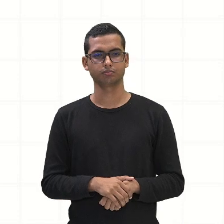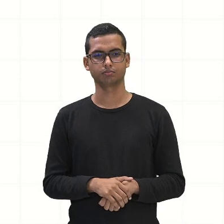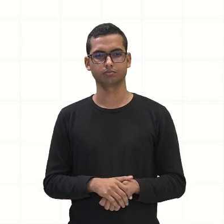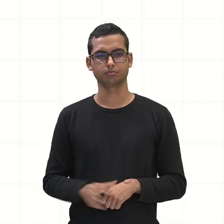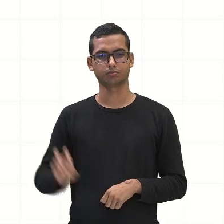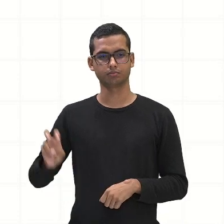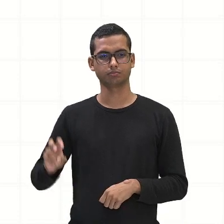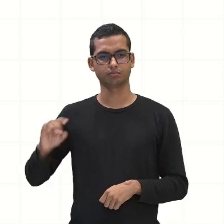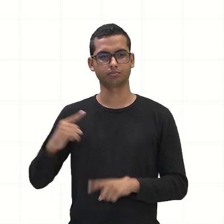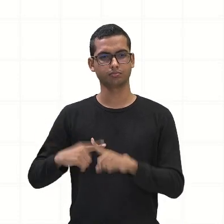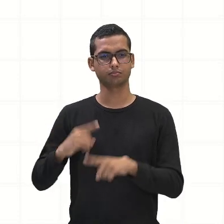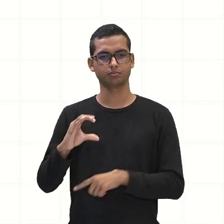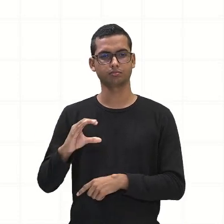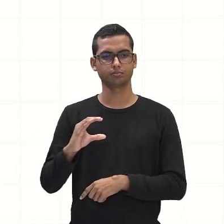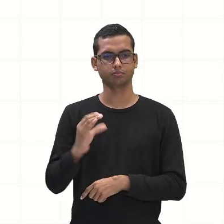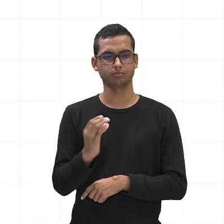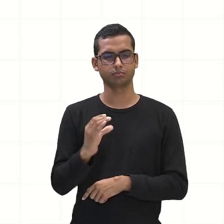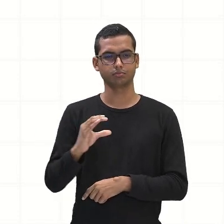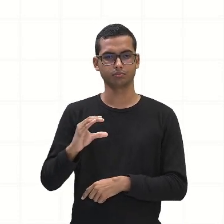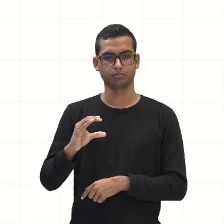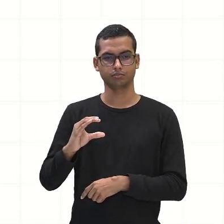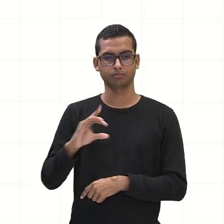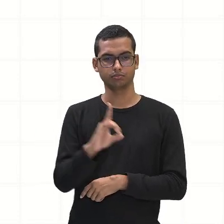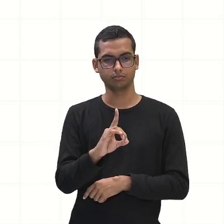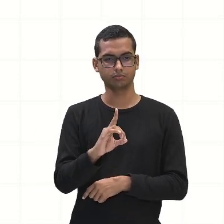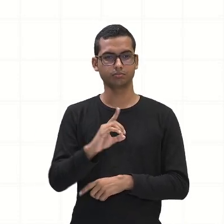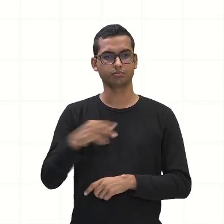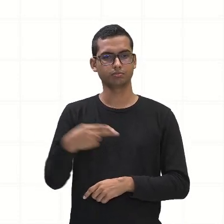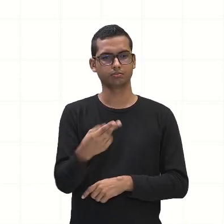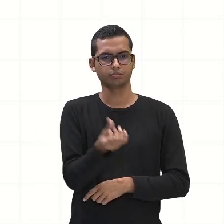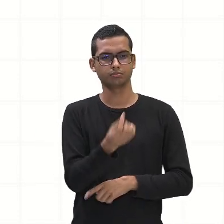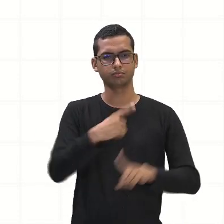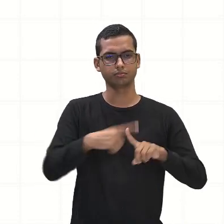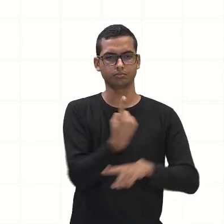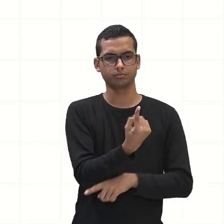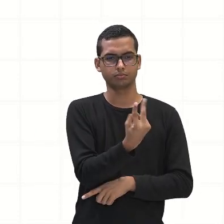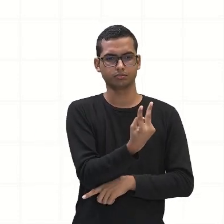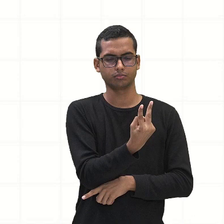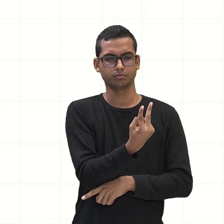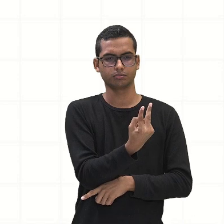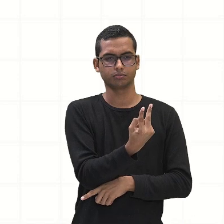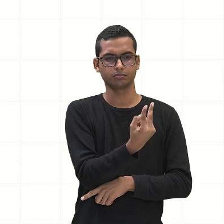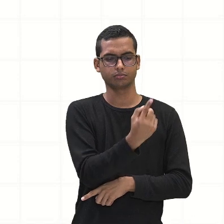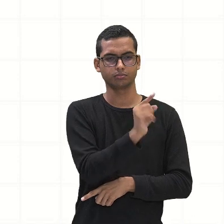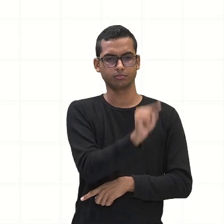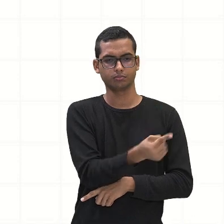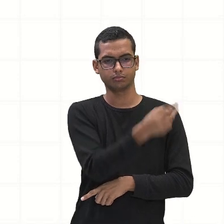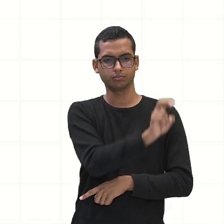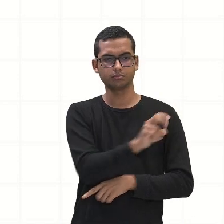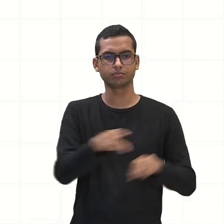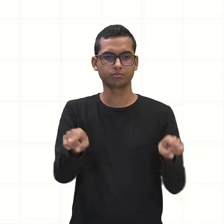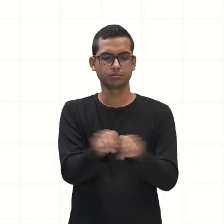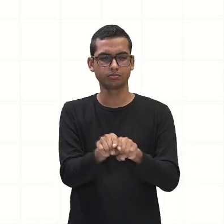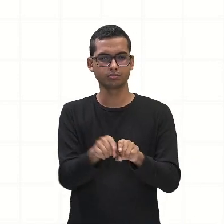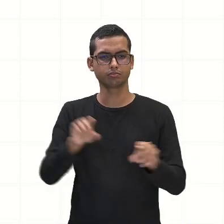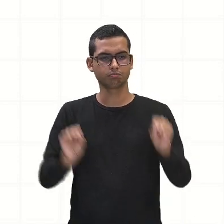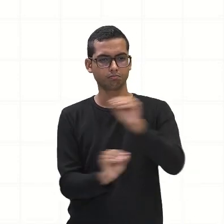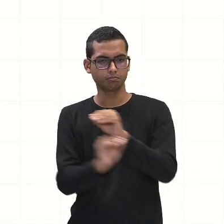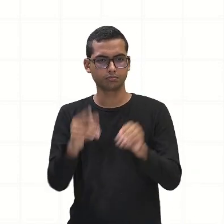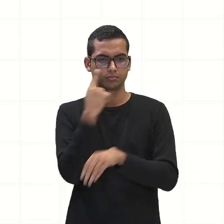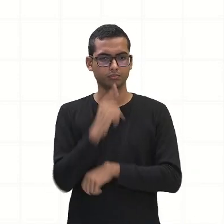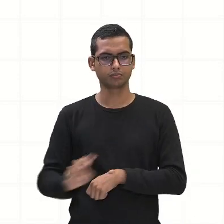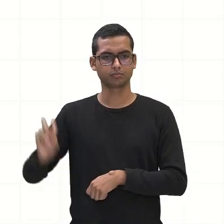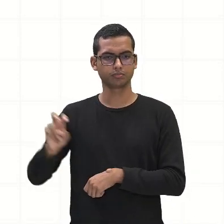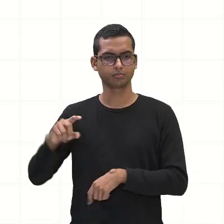12,5. Então, 5DC vai ser igual a 75. Logo, 75 dividido por 5 vai